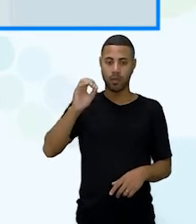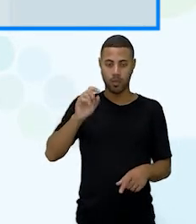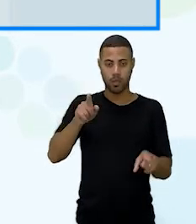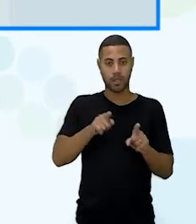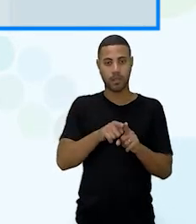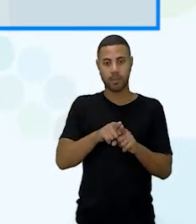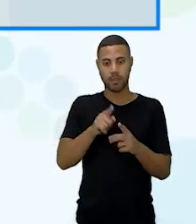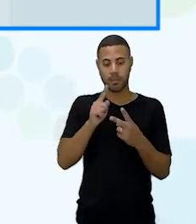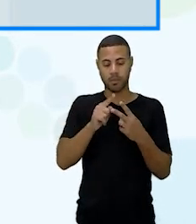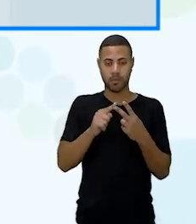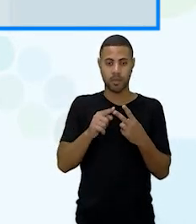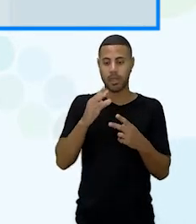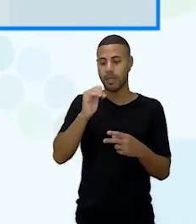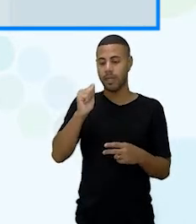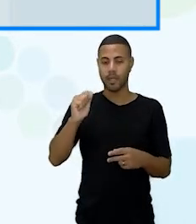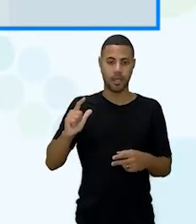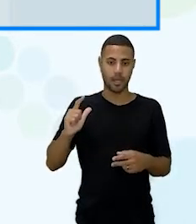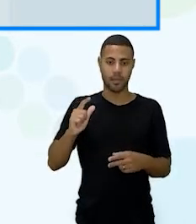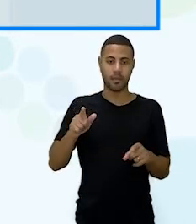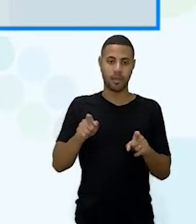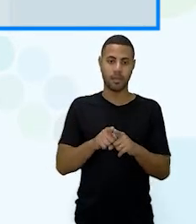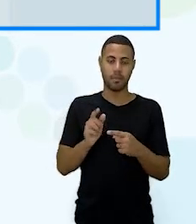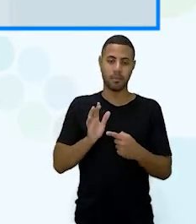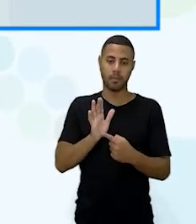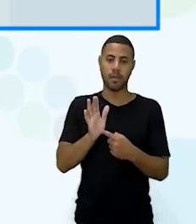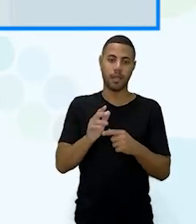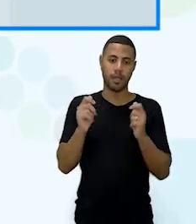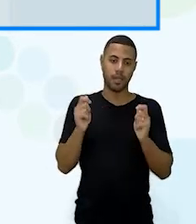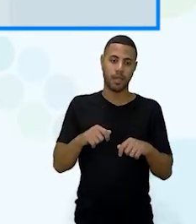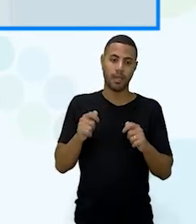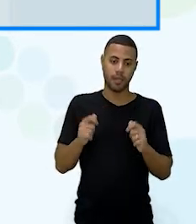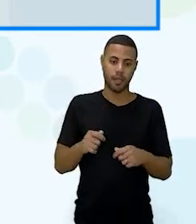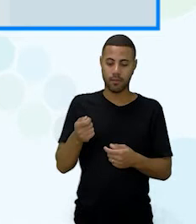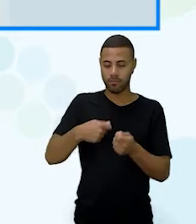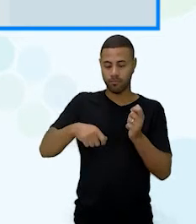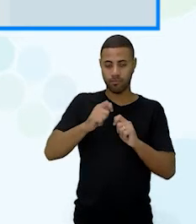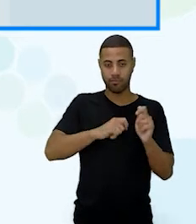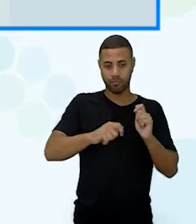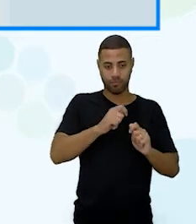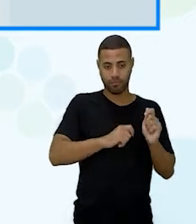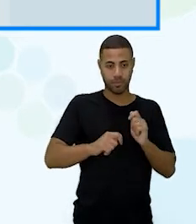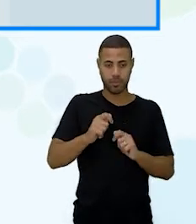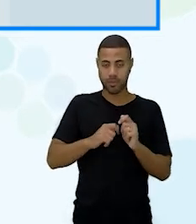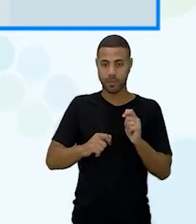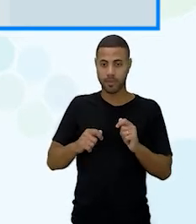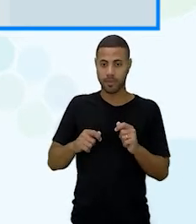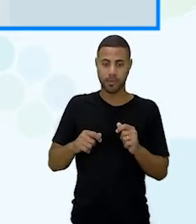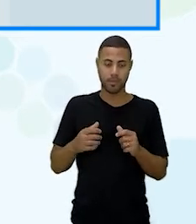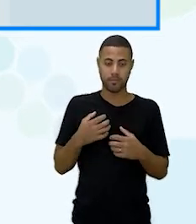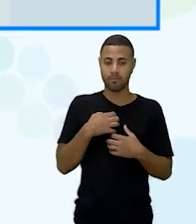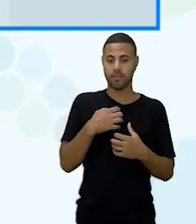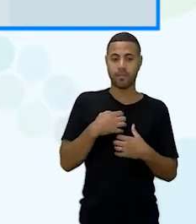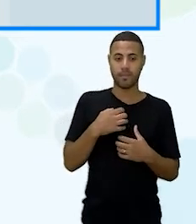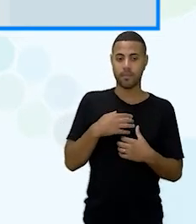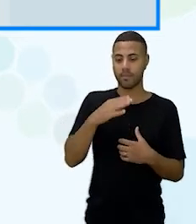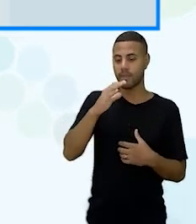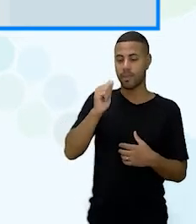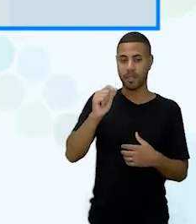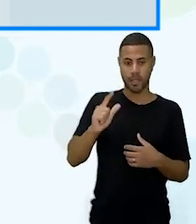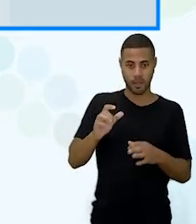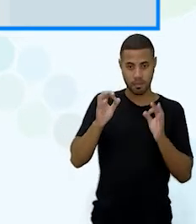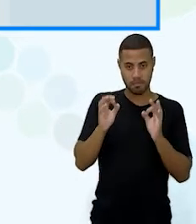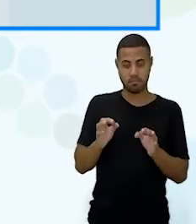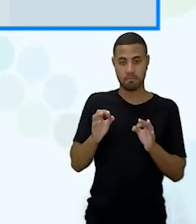O cal, aí ele já pode ser comercializado, ele já vai ser comercializado na sua forma de cal